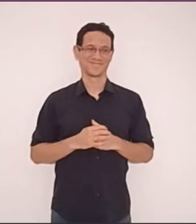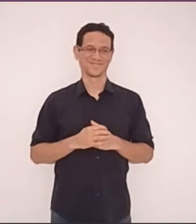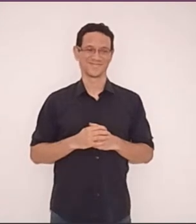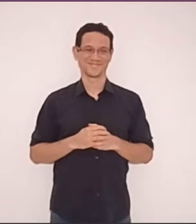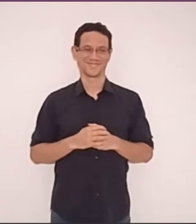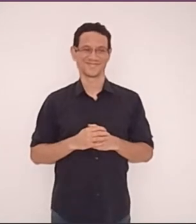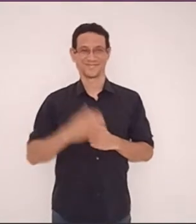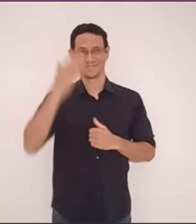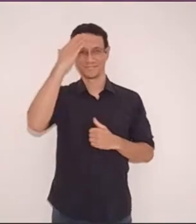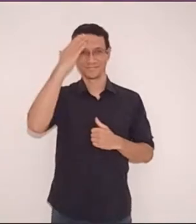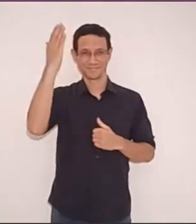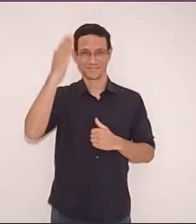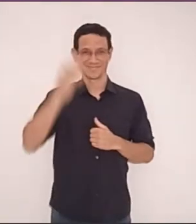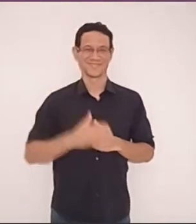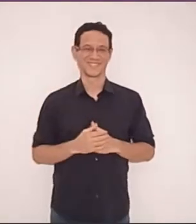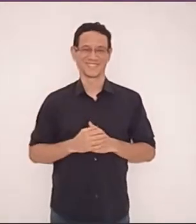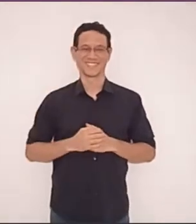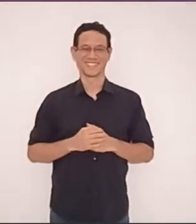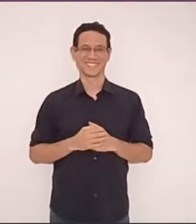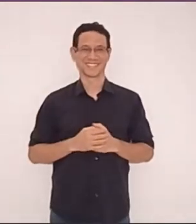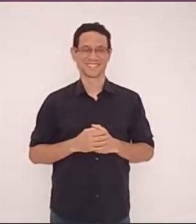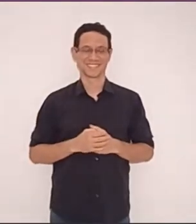muito obrigado